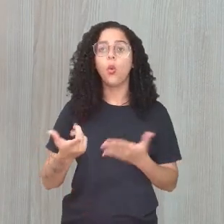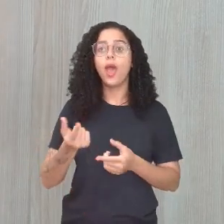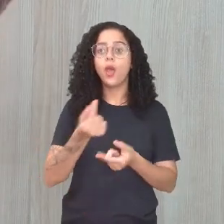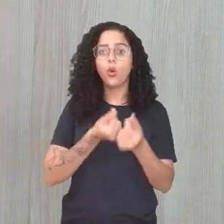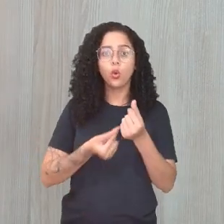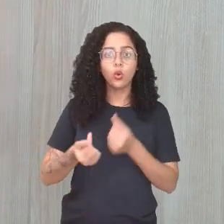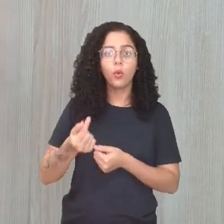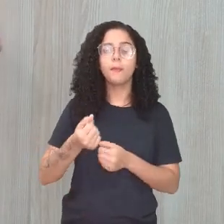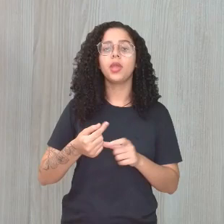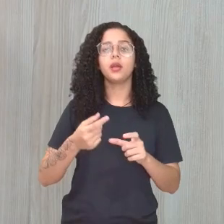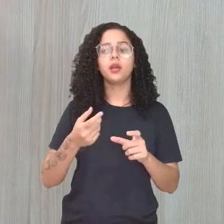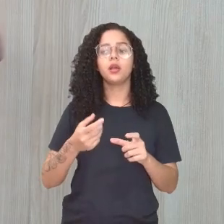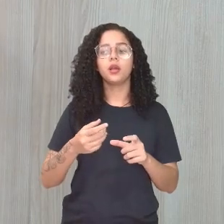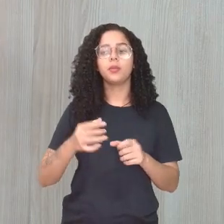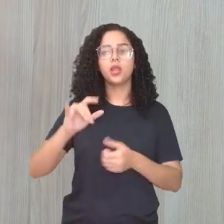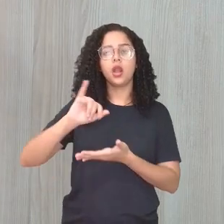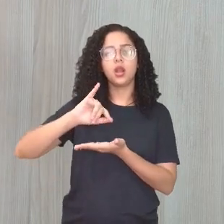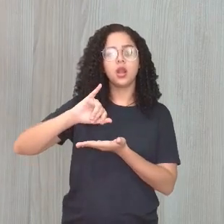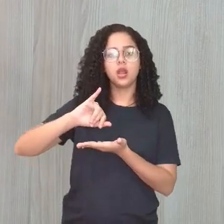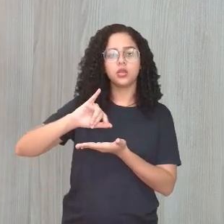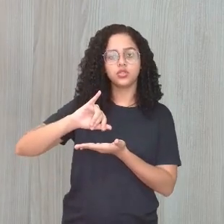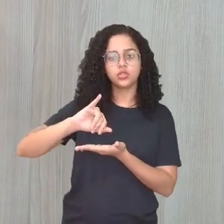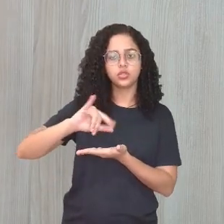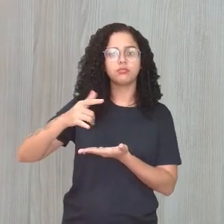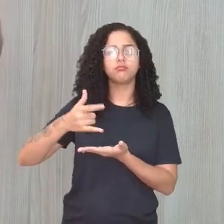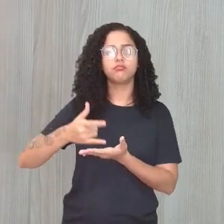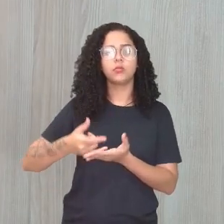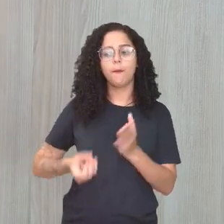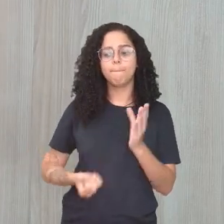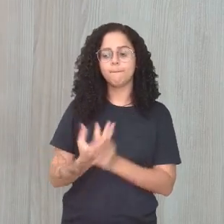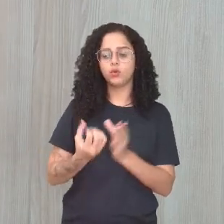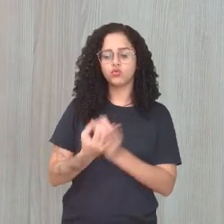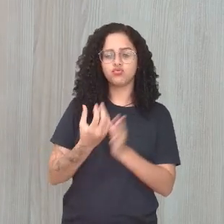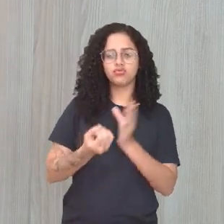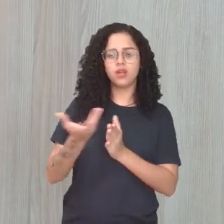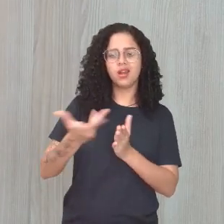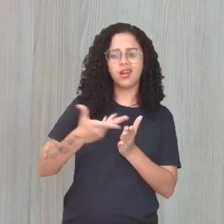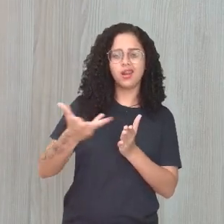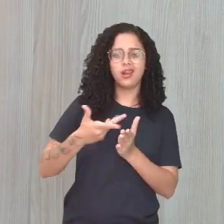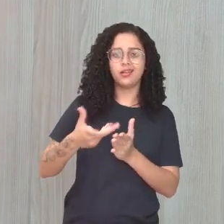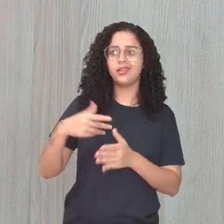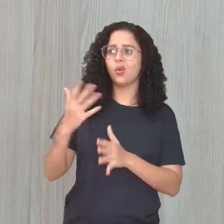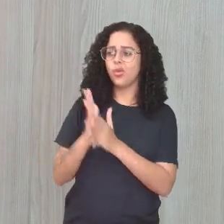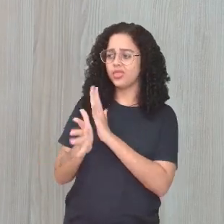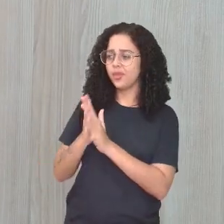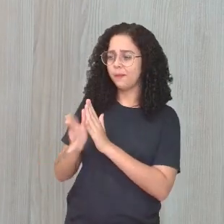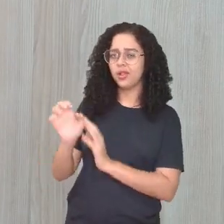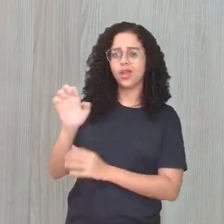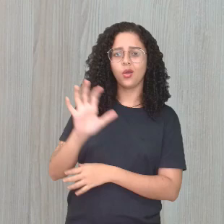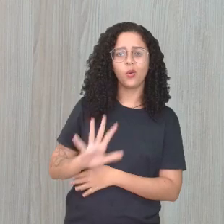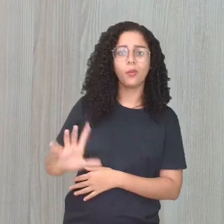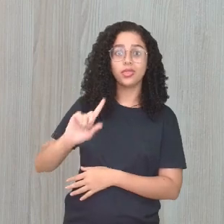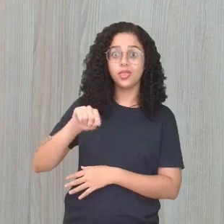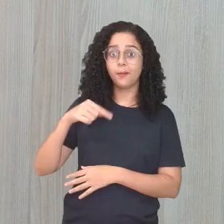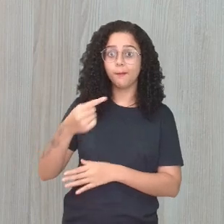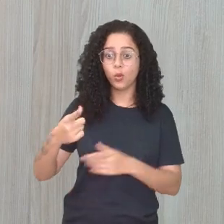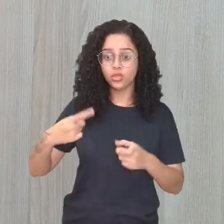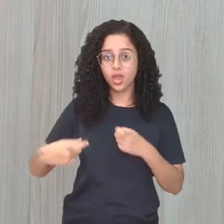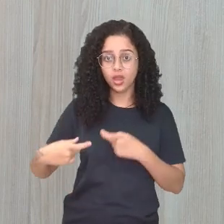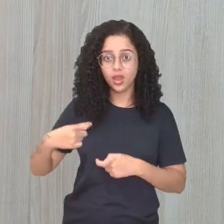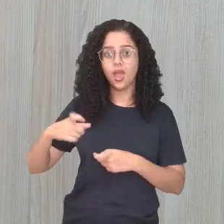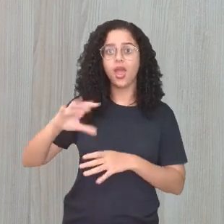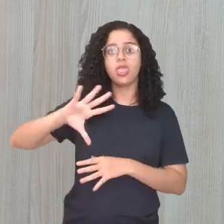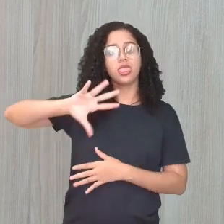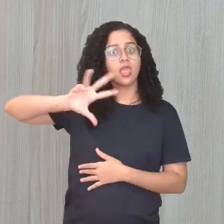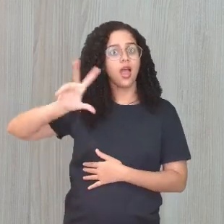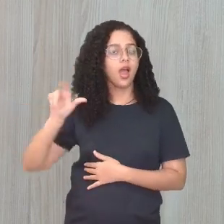economias capitalistas, né, se alimentando, produzindo, então aquela dinâmica europeia do pós-guerra na África,